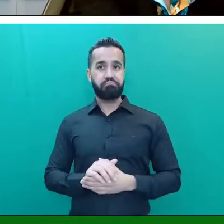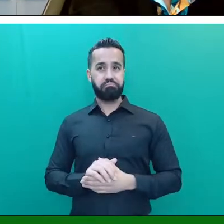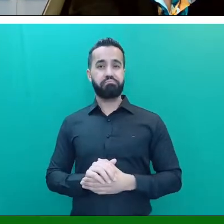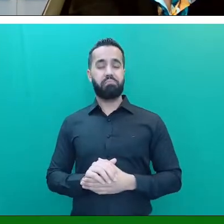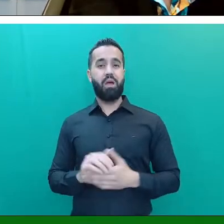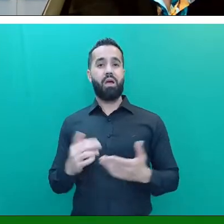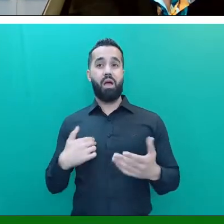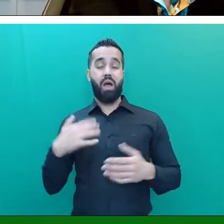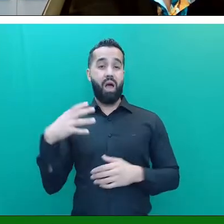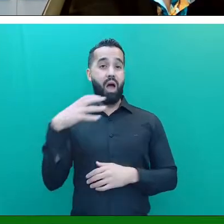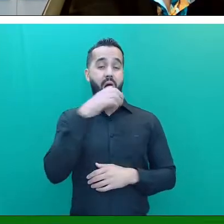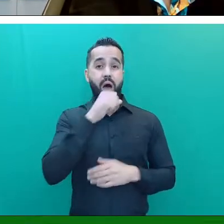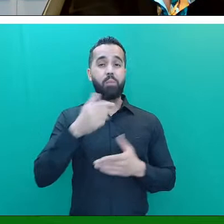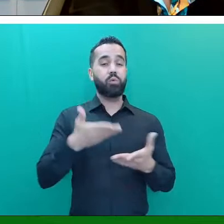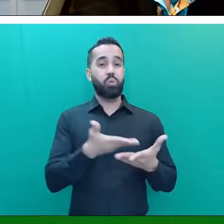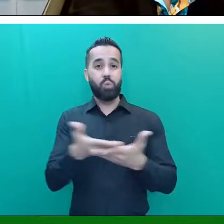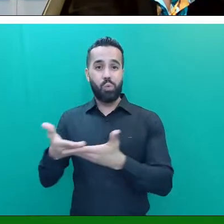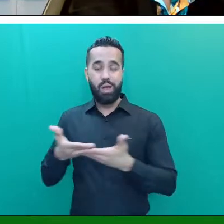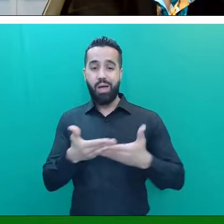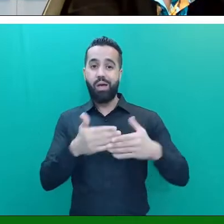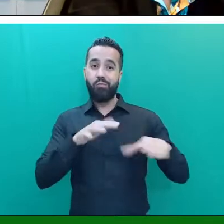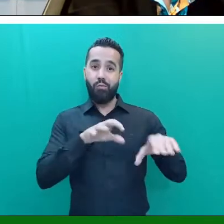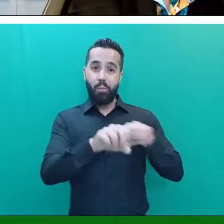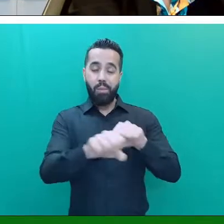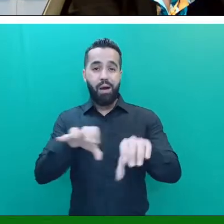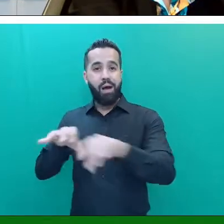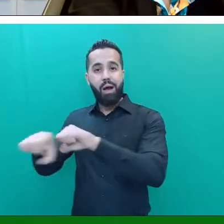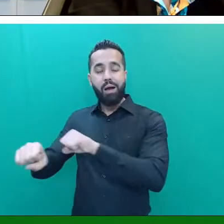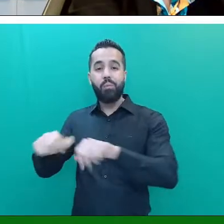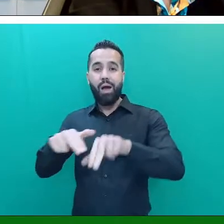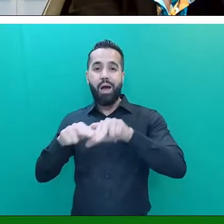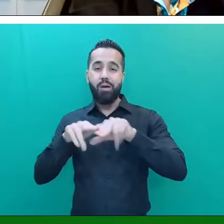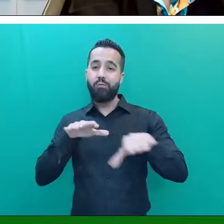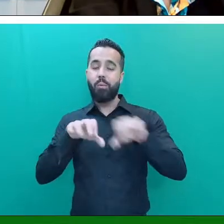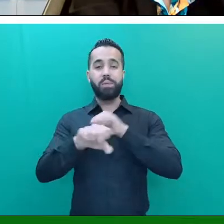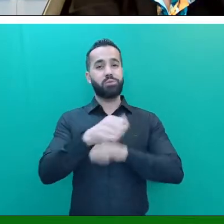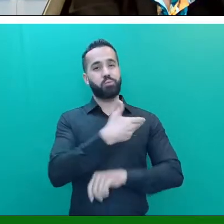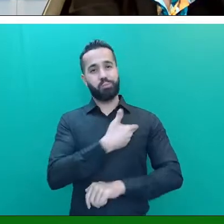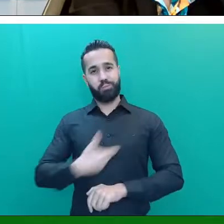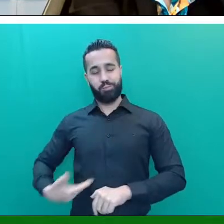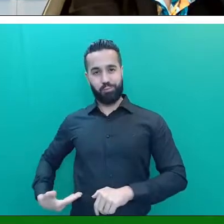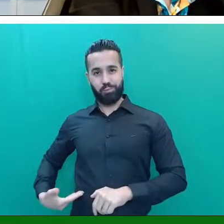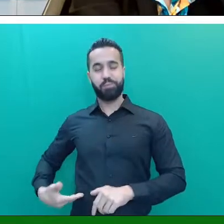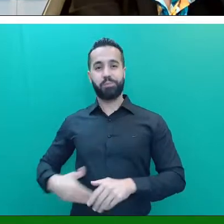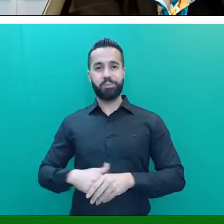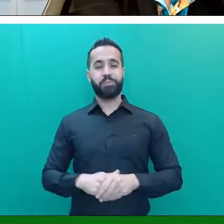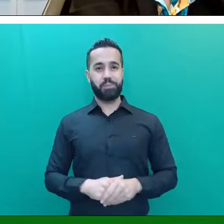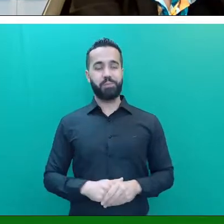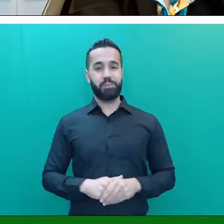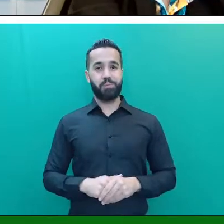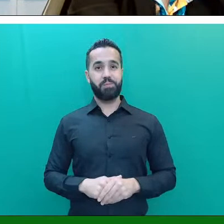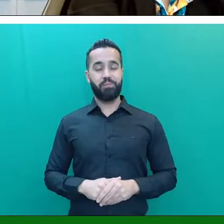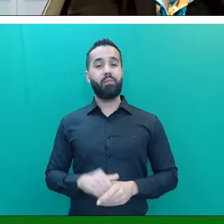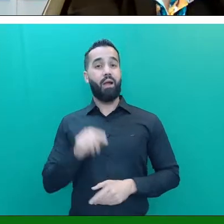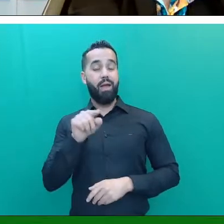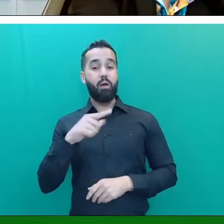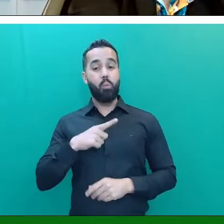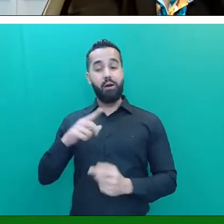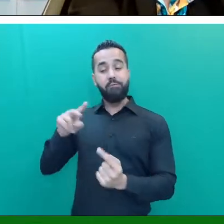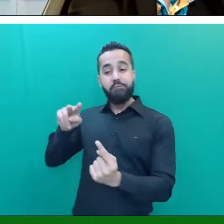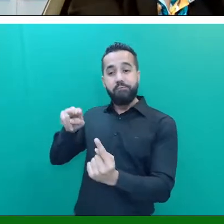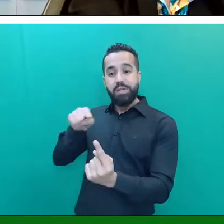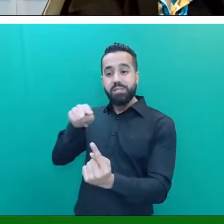elogio à ideia da graduação, da formação pública presencial, etc. Essa é um pouco a visão que eu tenho das ciências